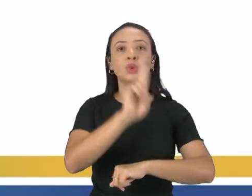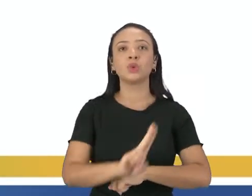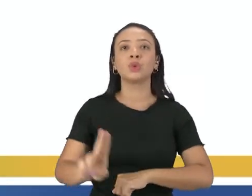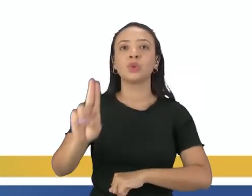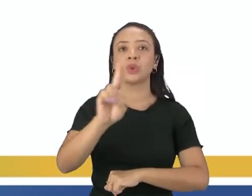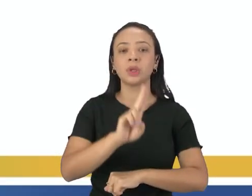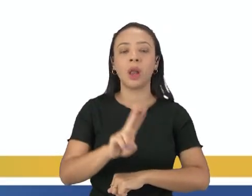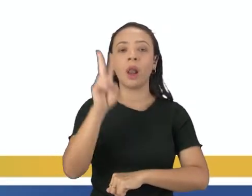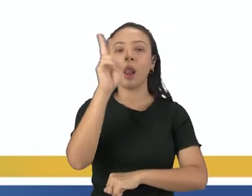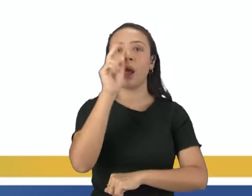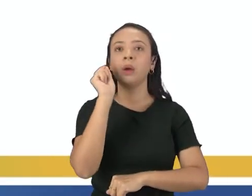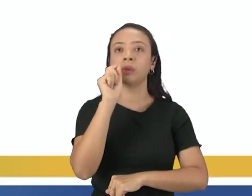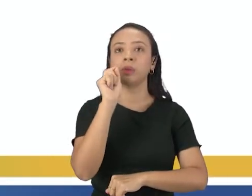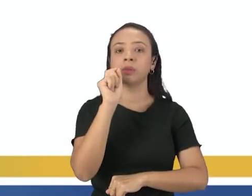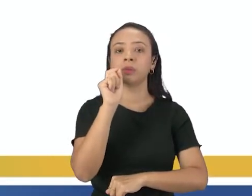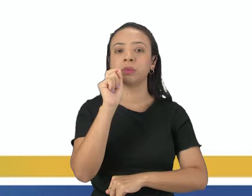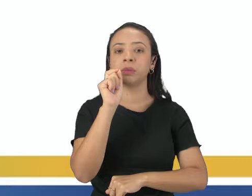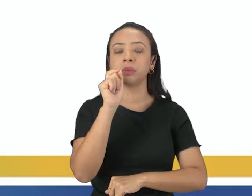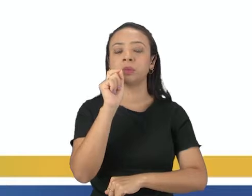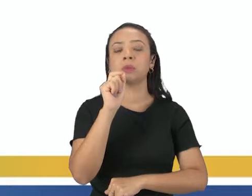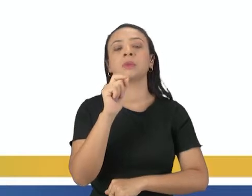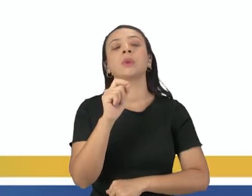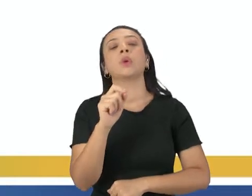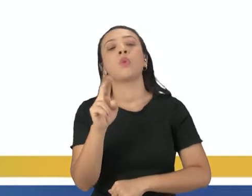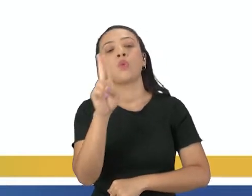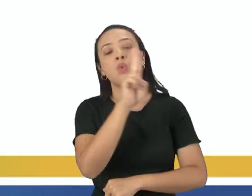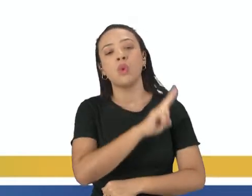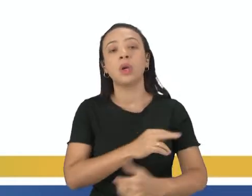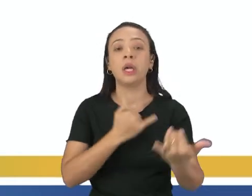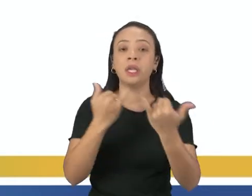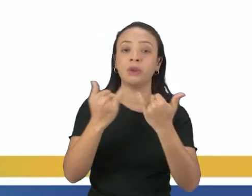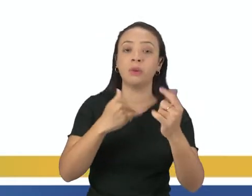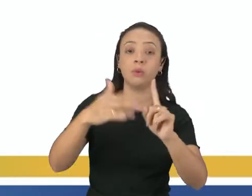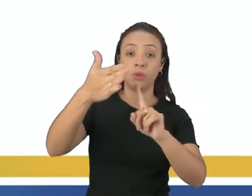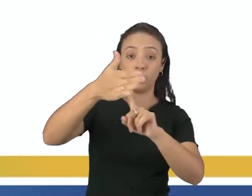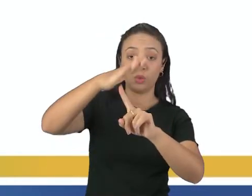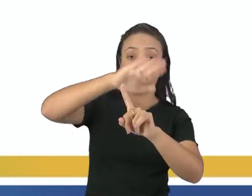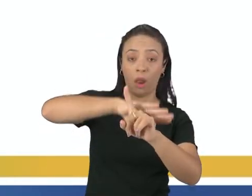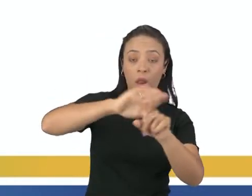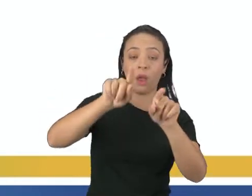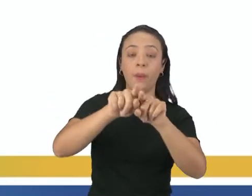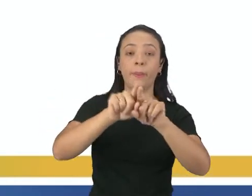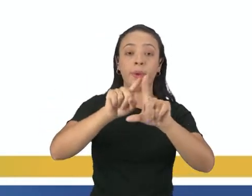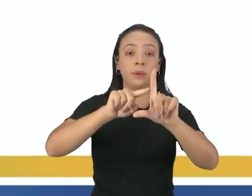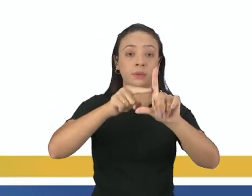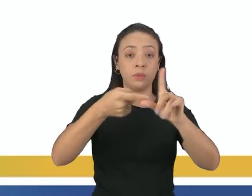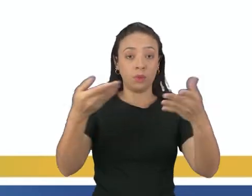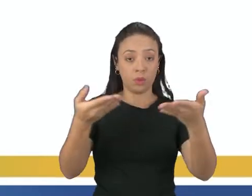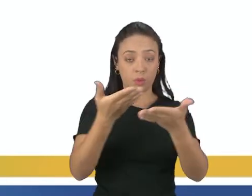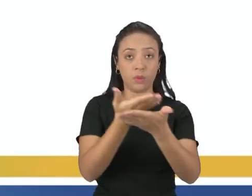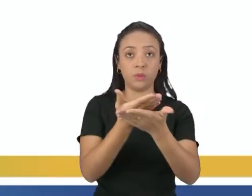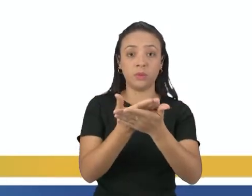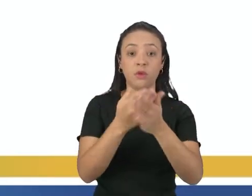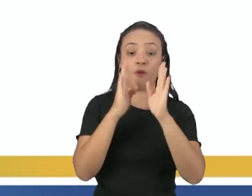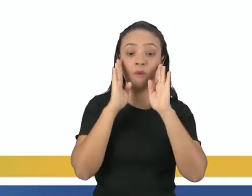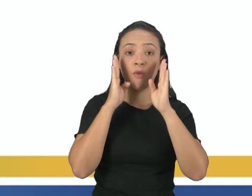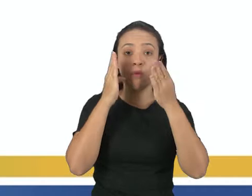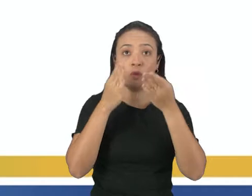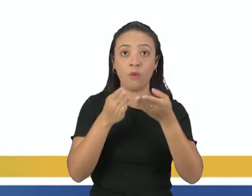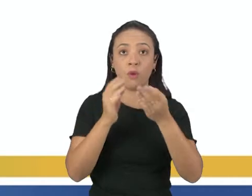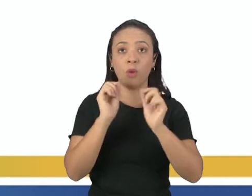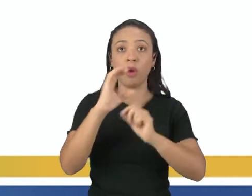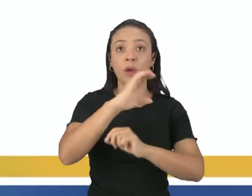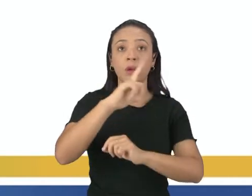em consideração as medidas de seus lados e as medidas de seus ângulos. Nesta aula, nós daremos ênfase à